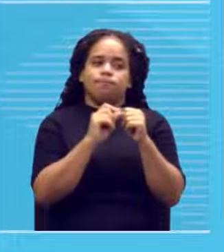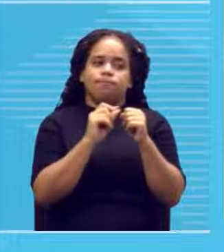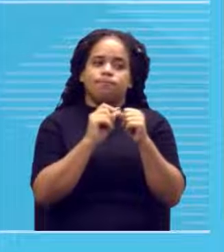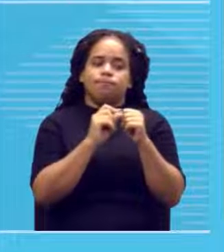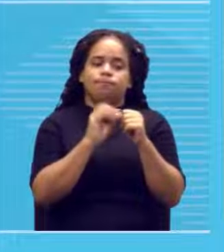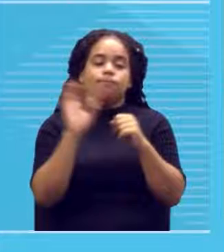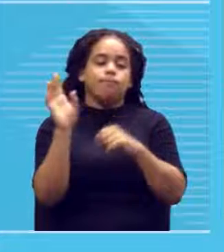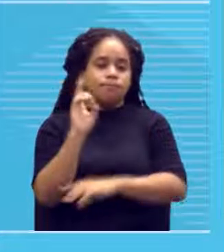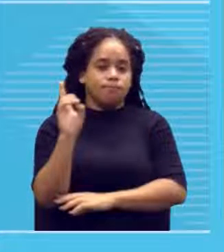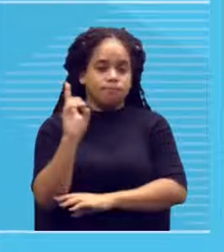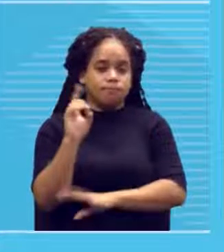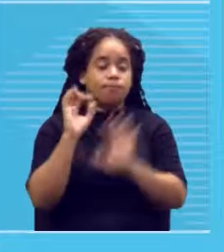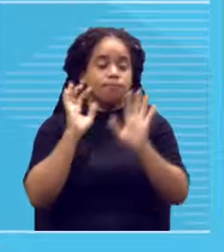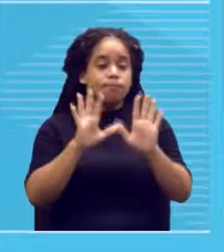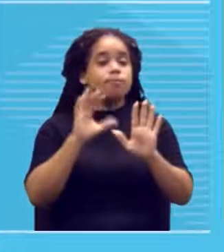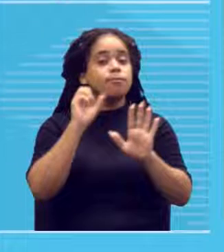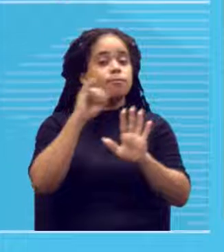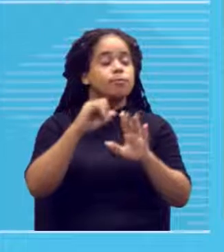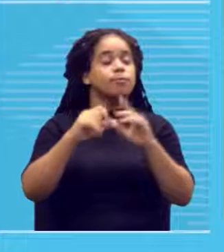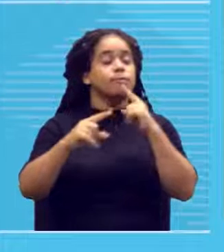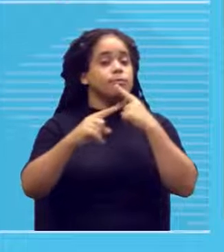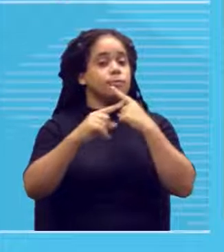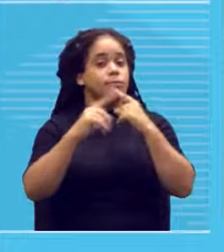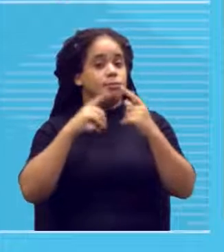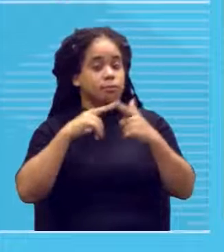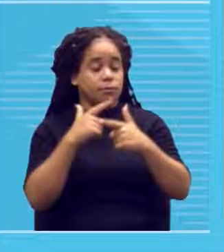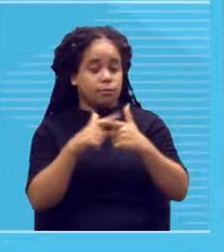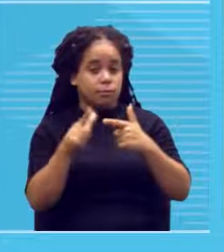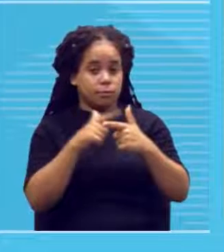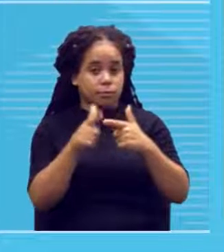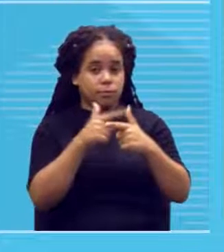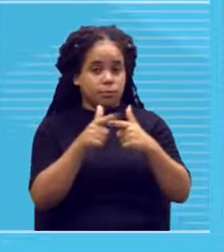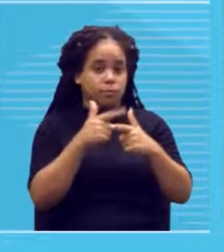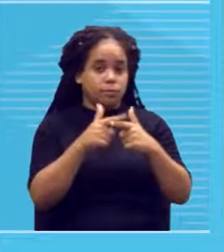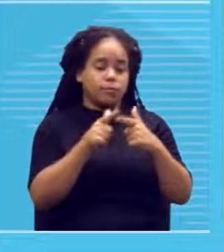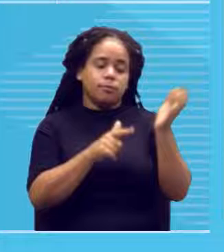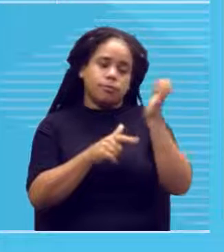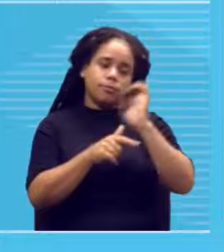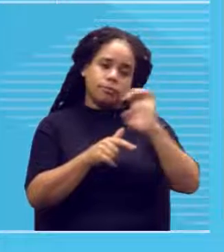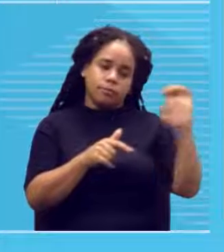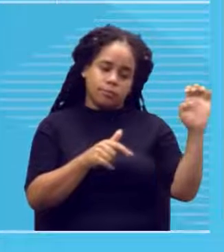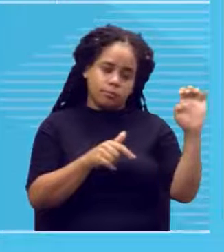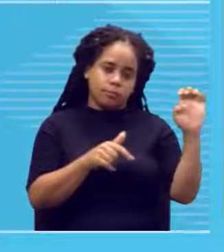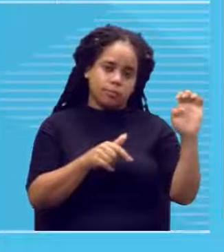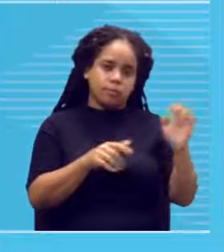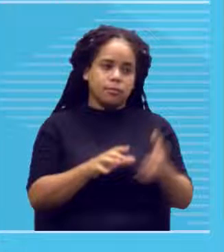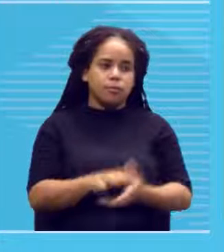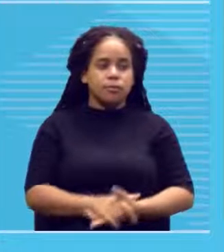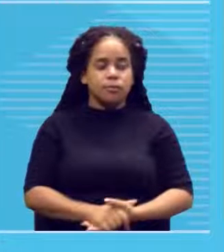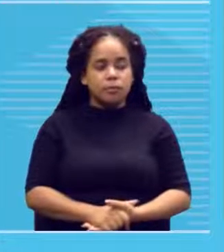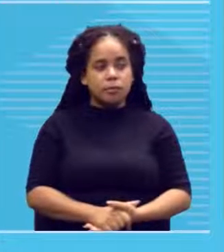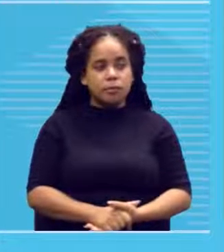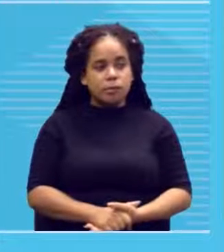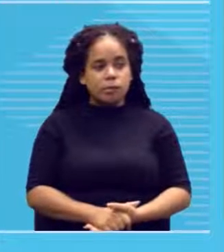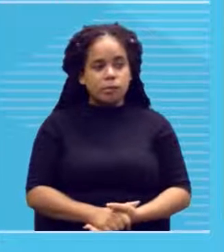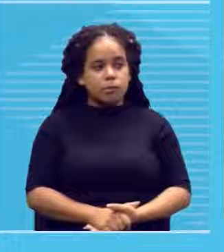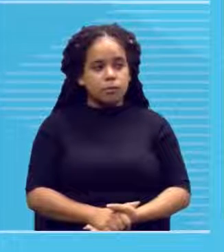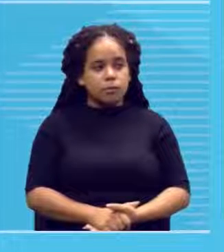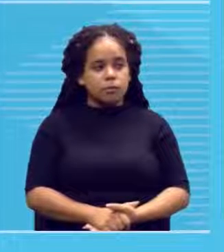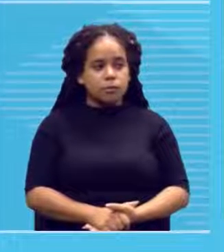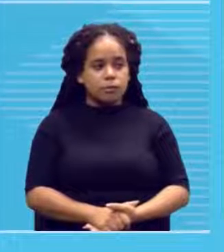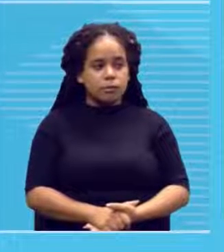direita se você está dividindo a vírgula vai para a esquerda tá